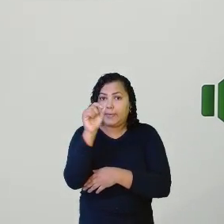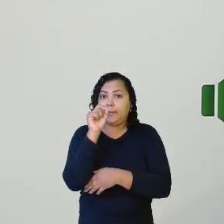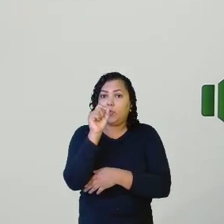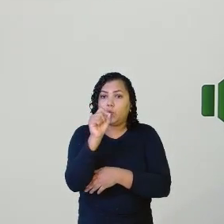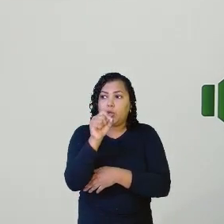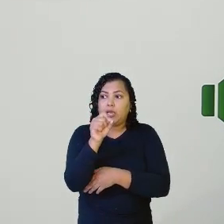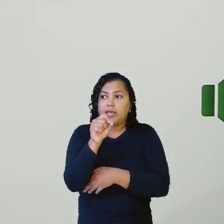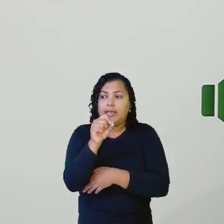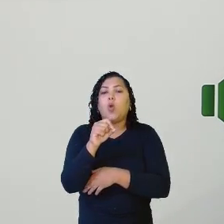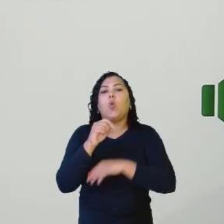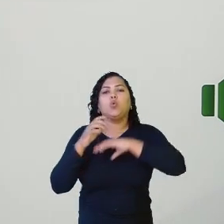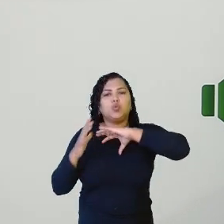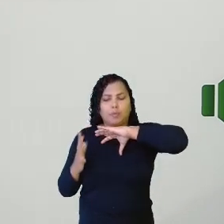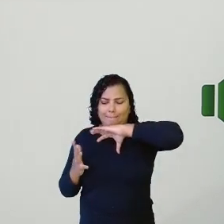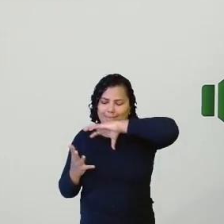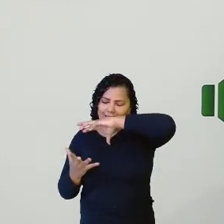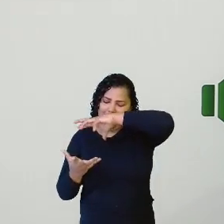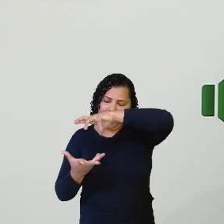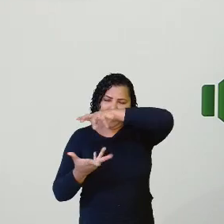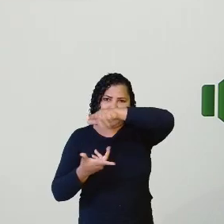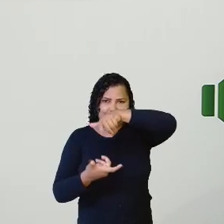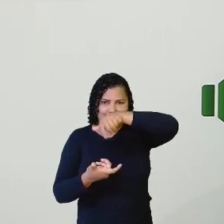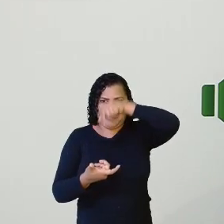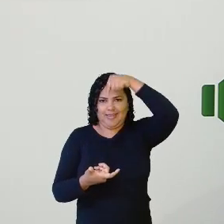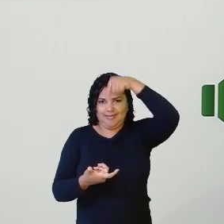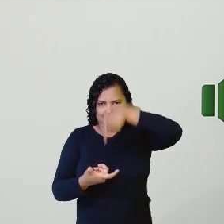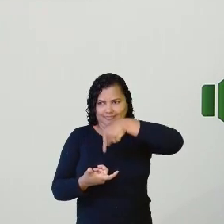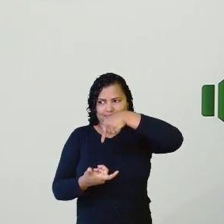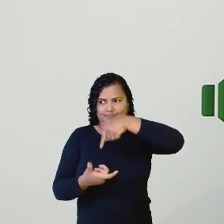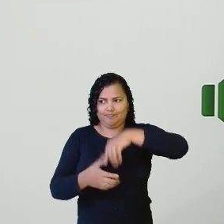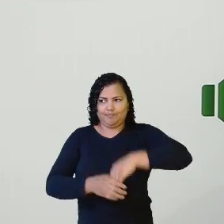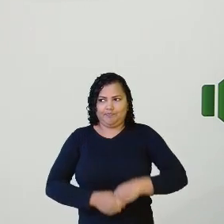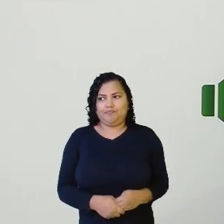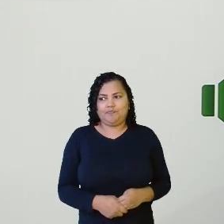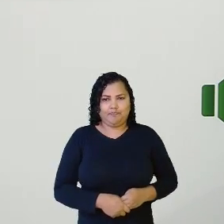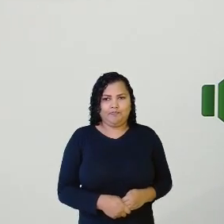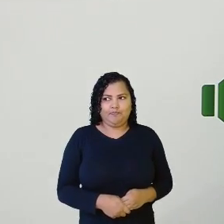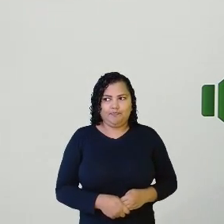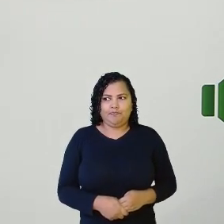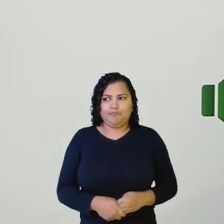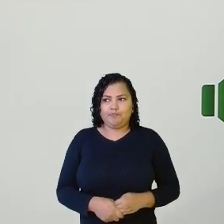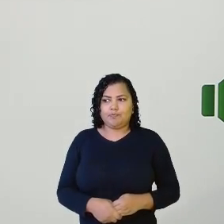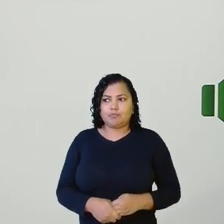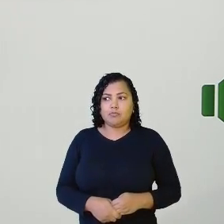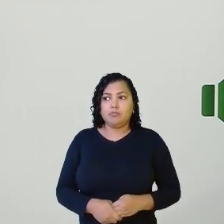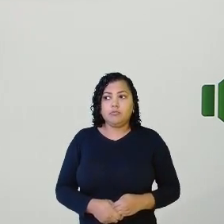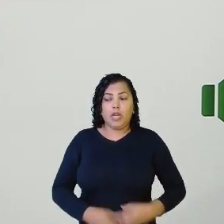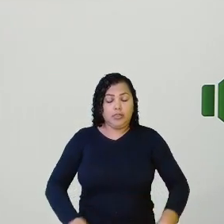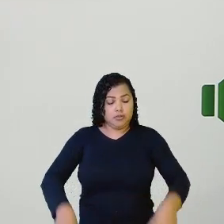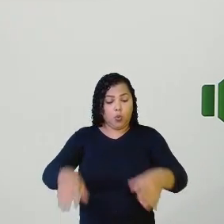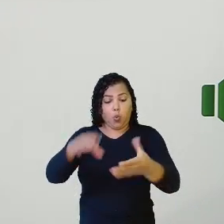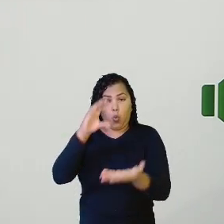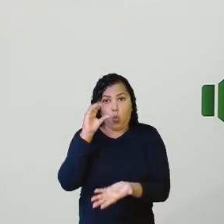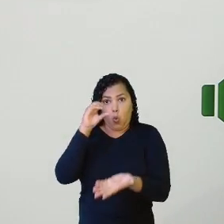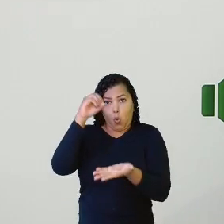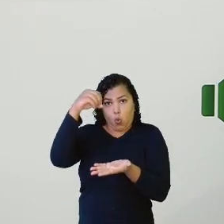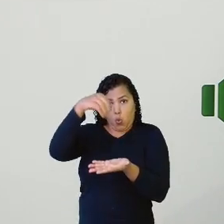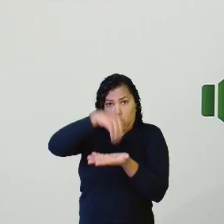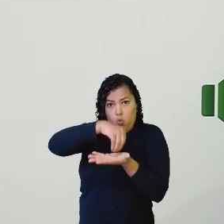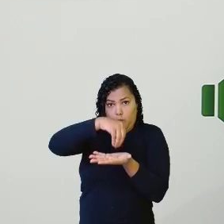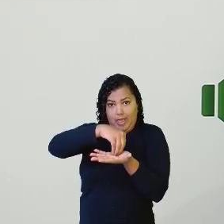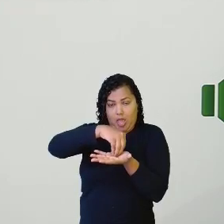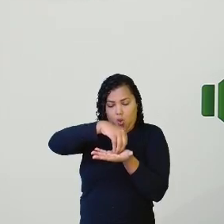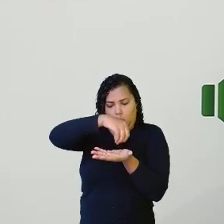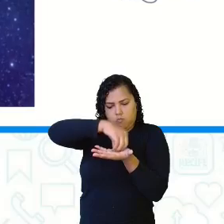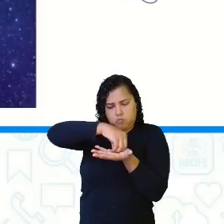os planetas. A gente está vendo que os planetas estão fazendo uma volta,